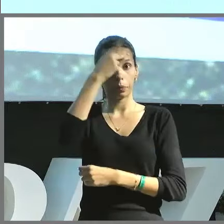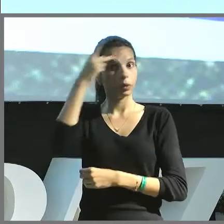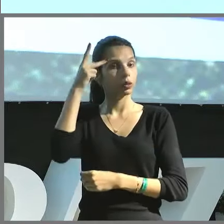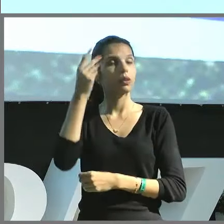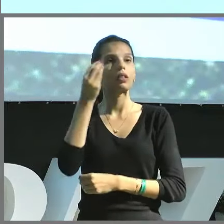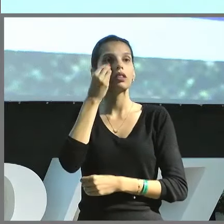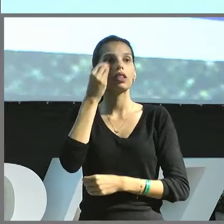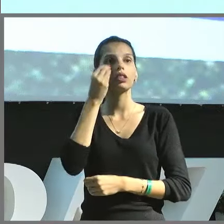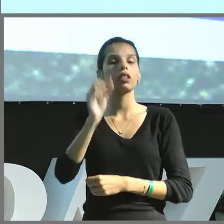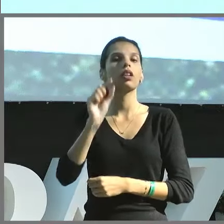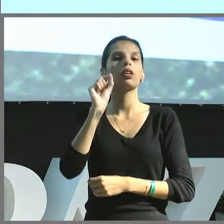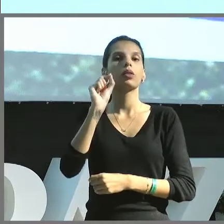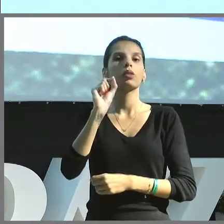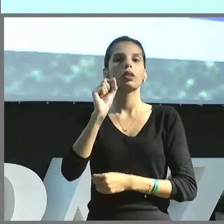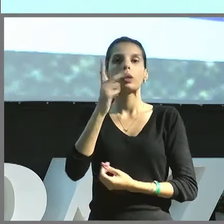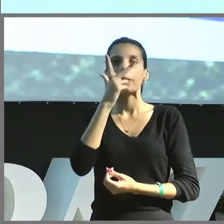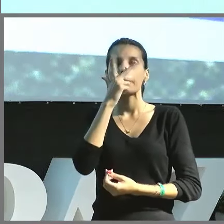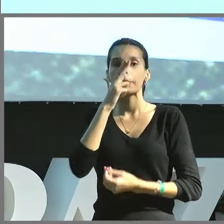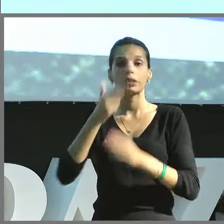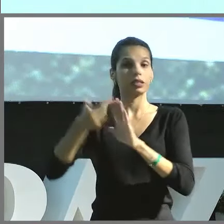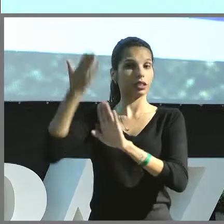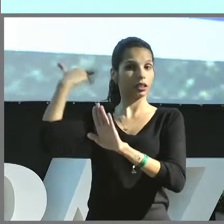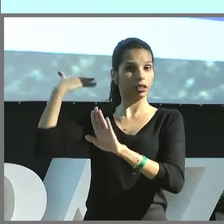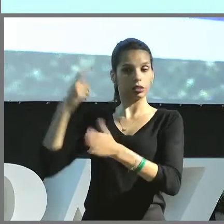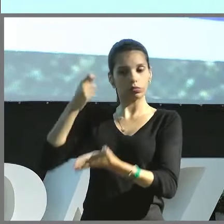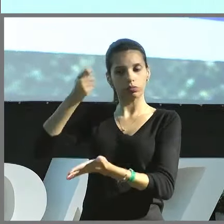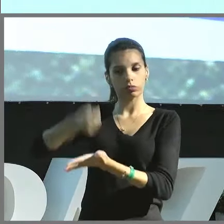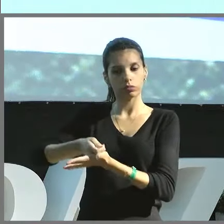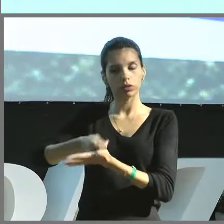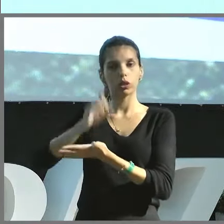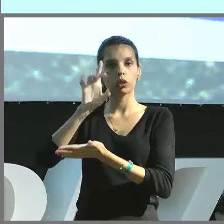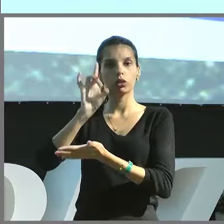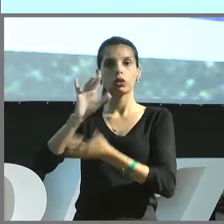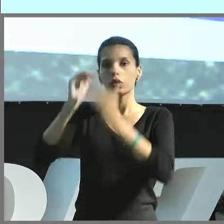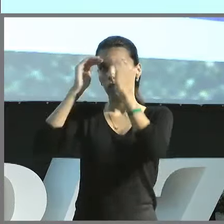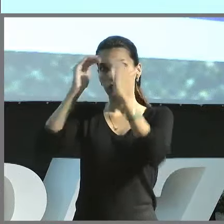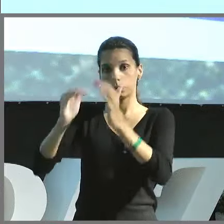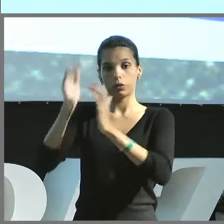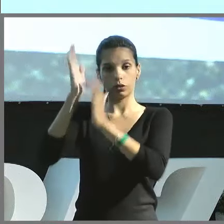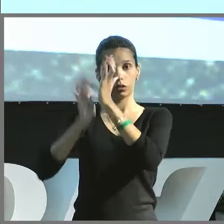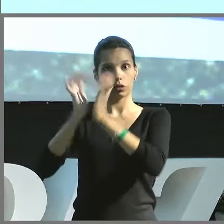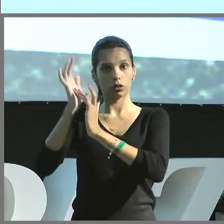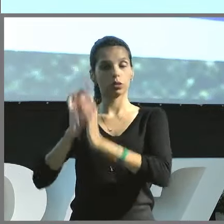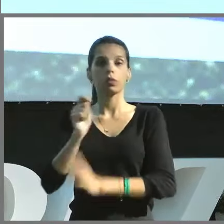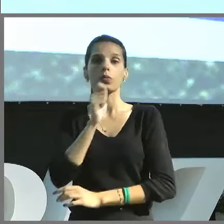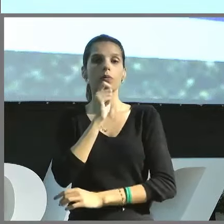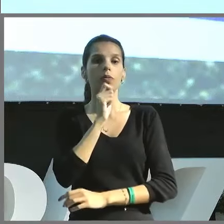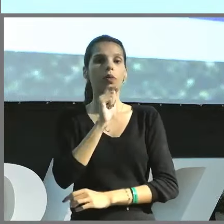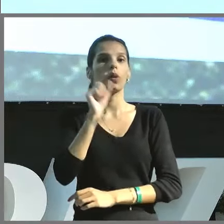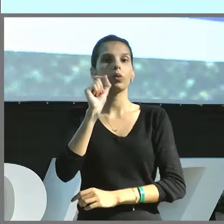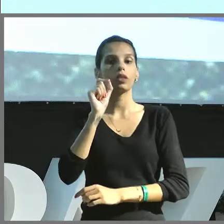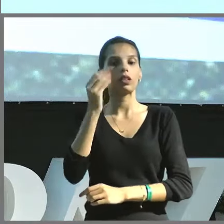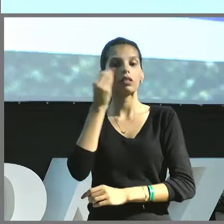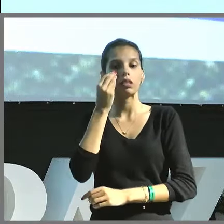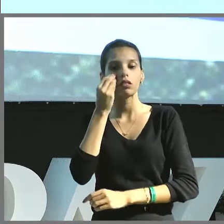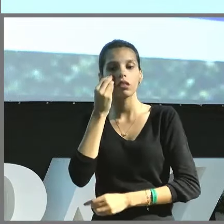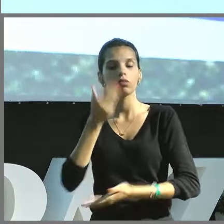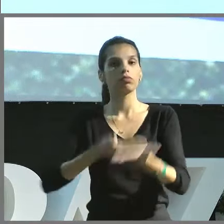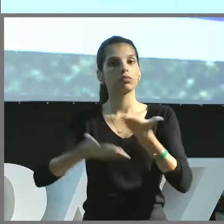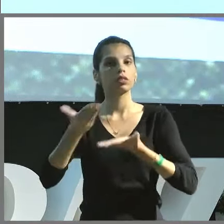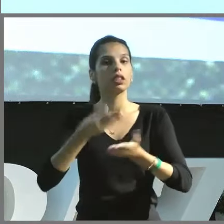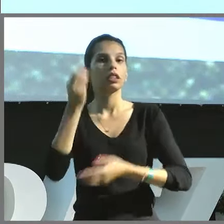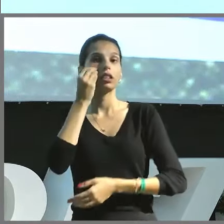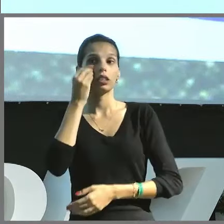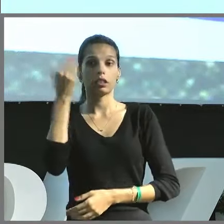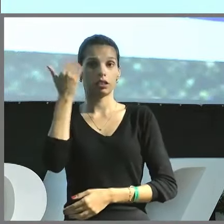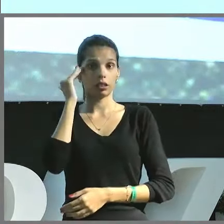romper com os preconceitos étnicos, atendendo o seu opositor e escravocrata?